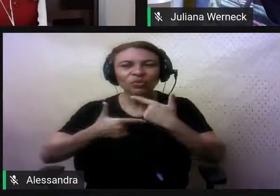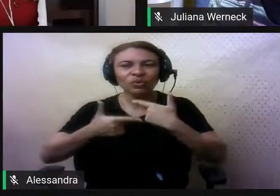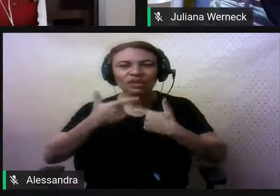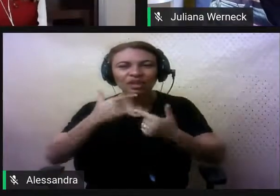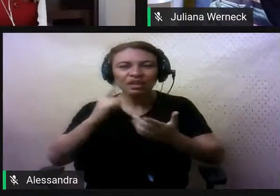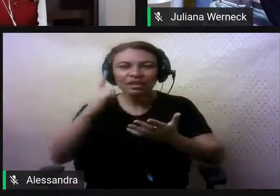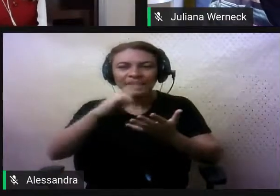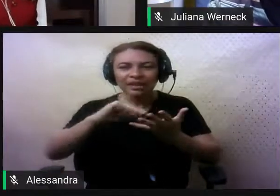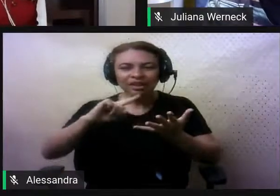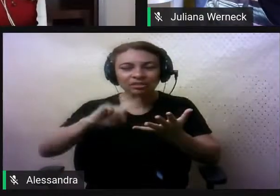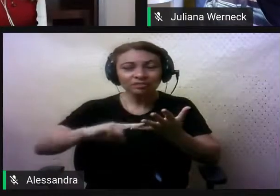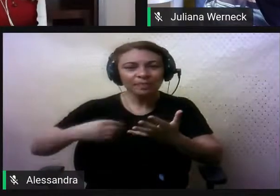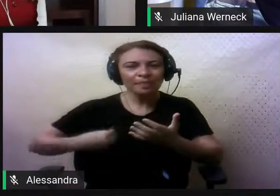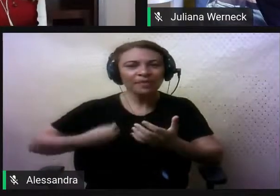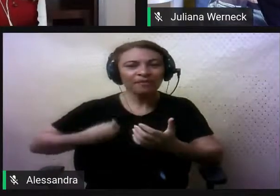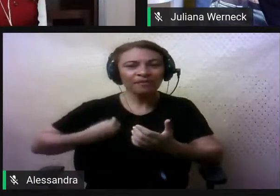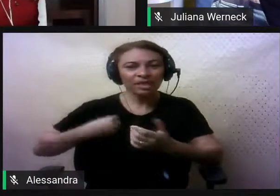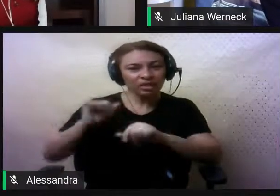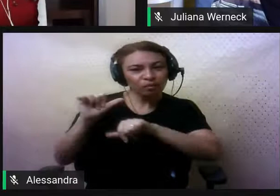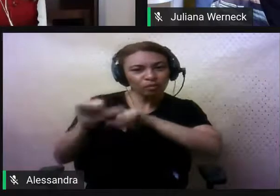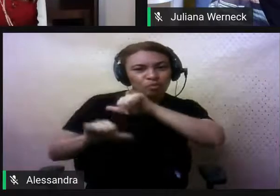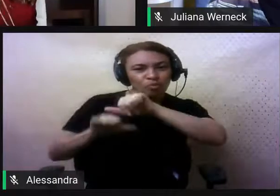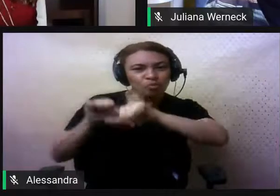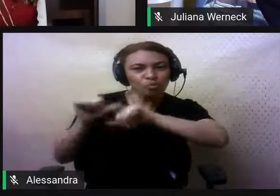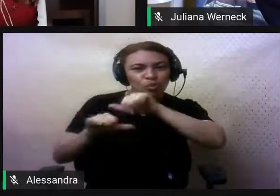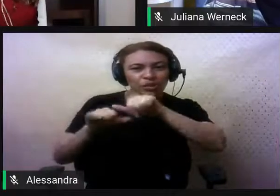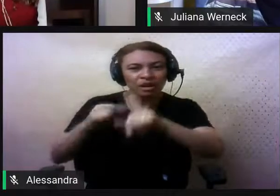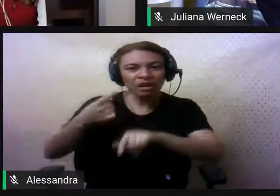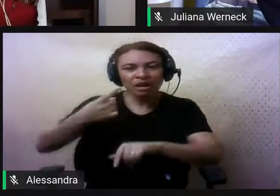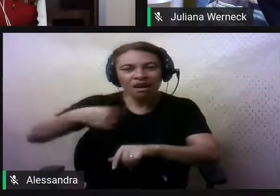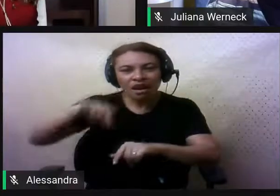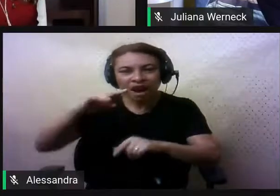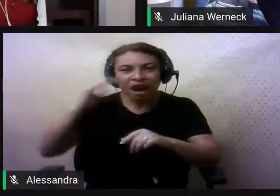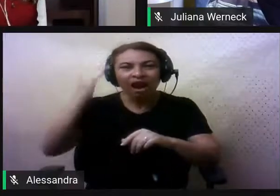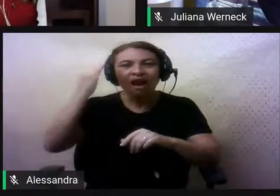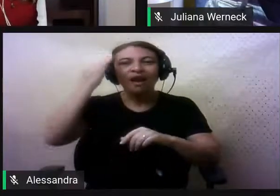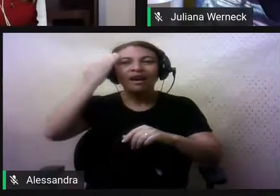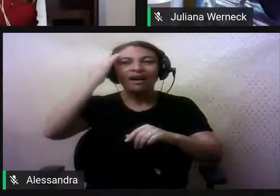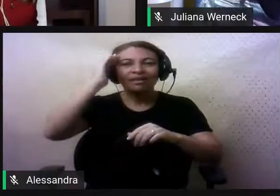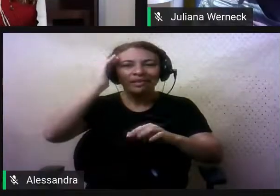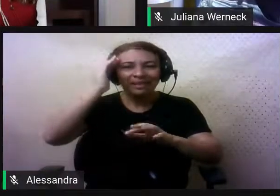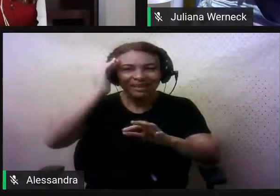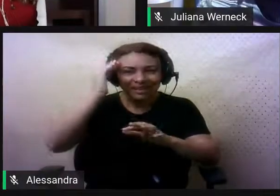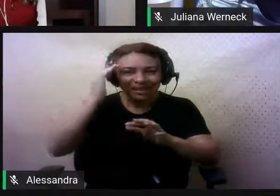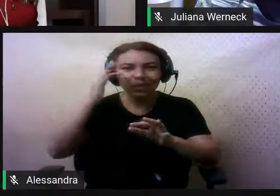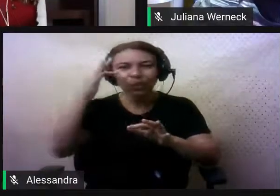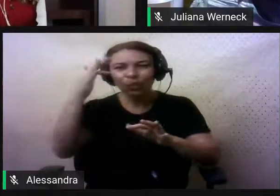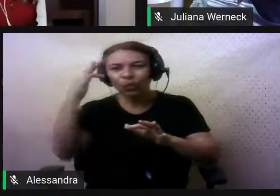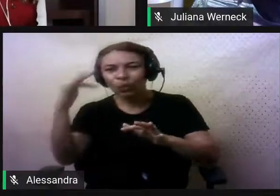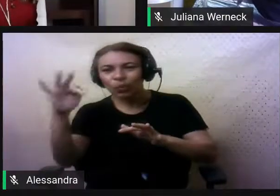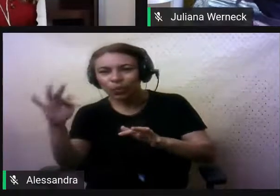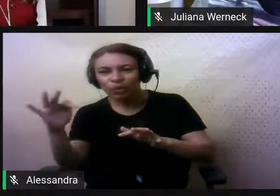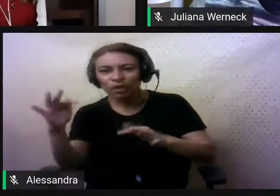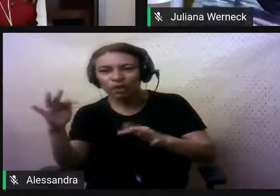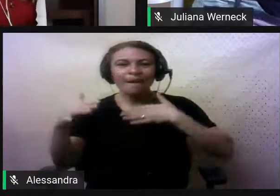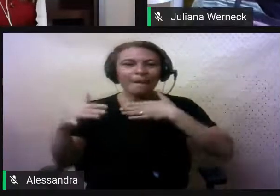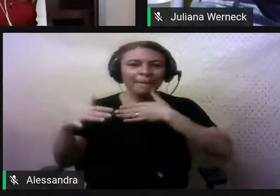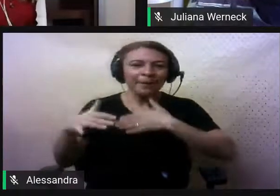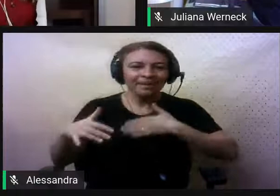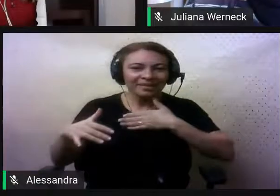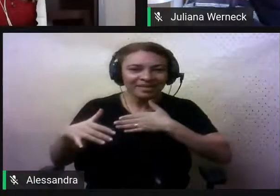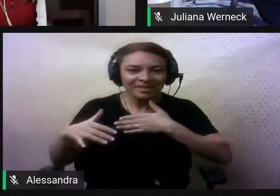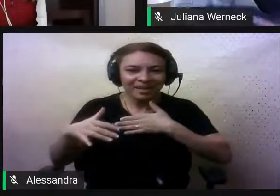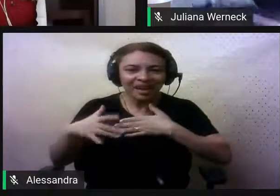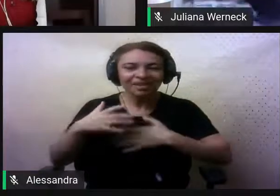a sua vida pode se transformar. Quando a gente realmente entende esse peso de dor ou prazer, a gente começa a sentir muito